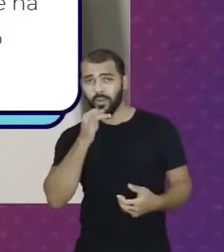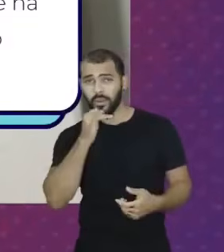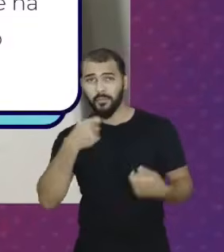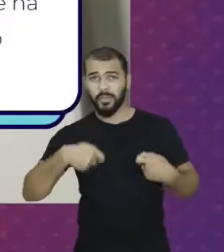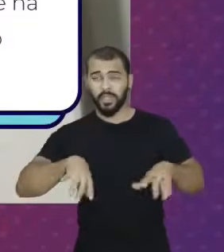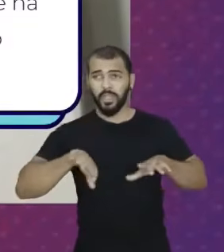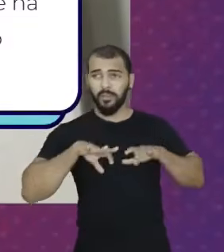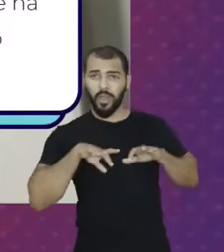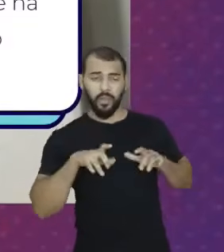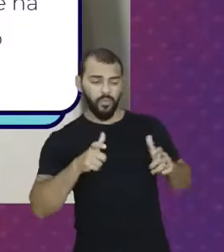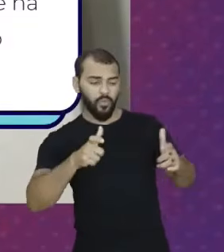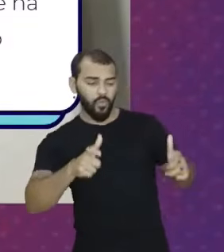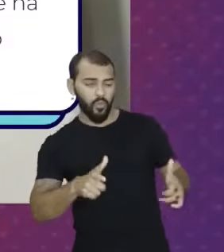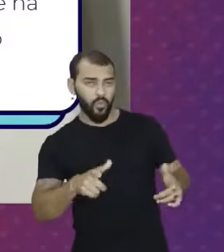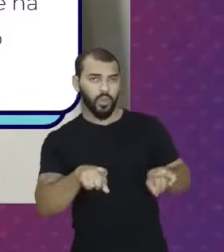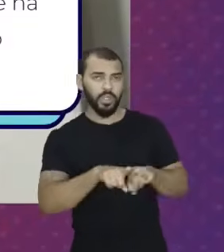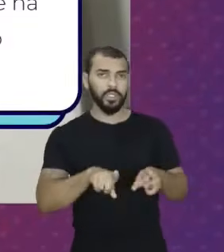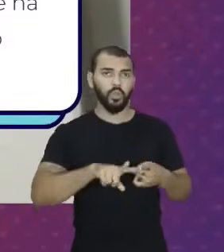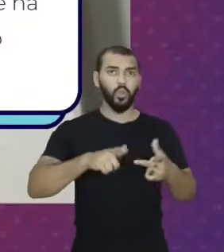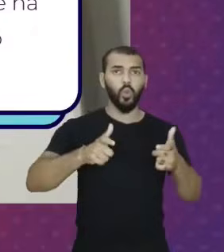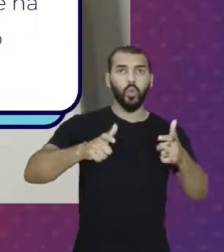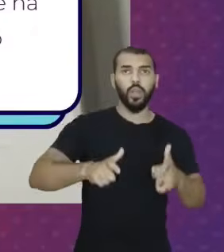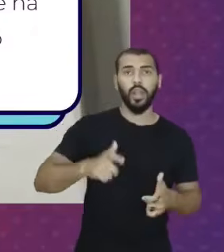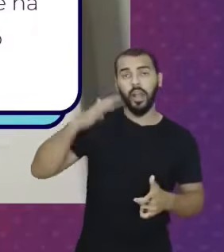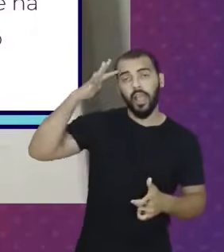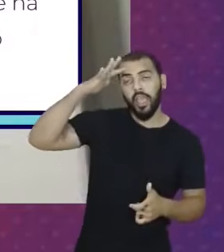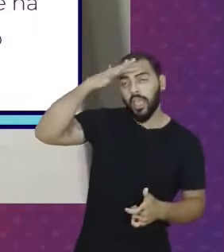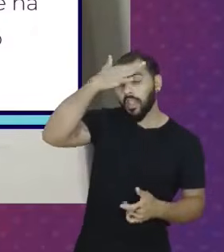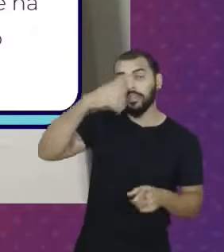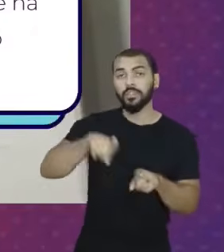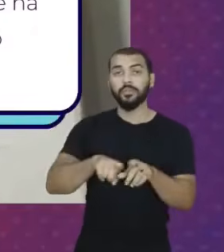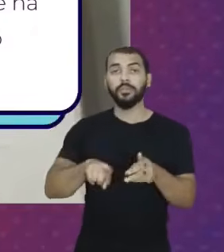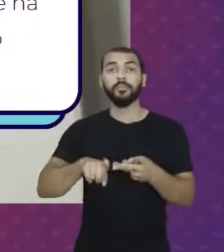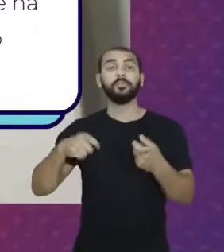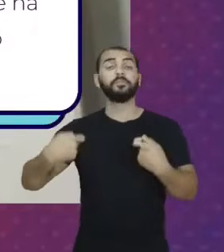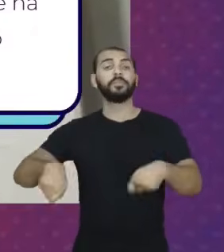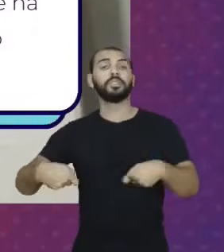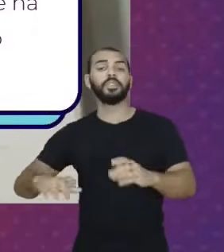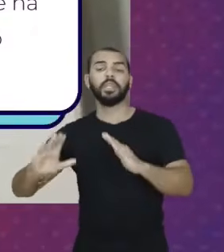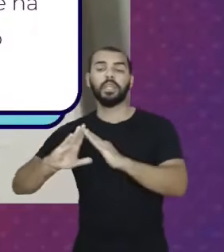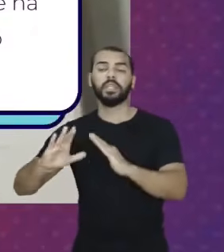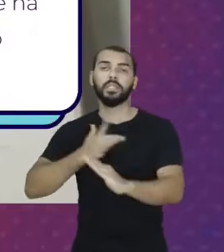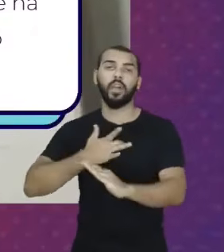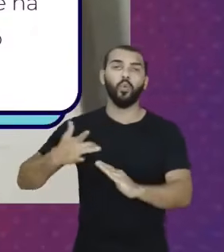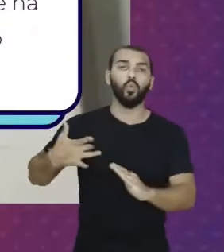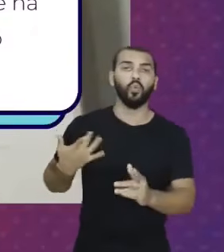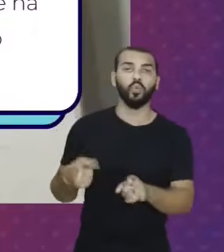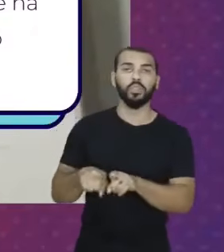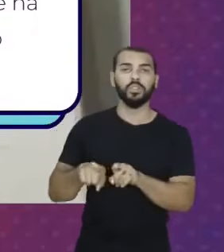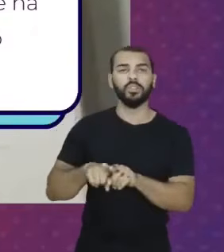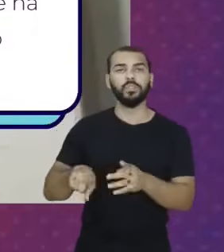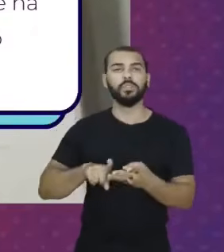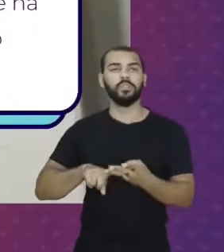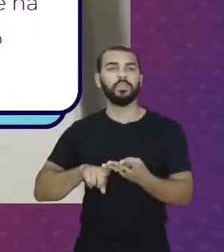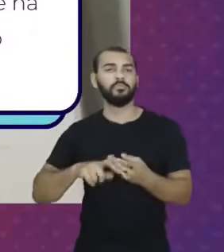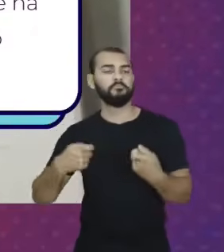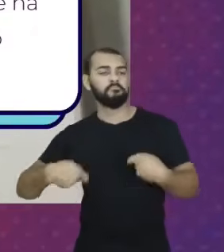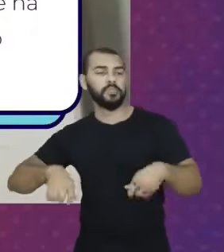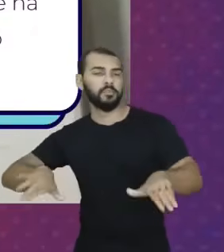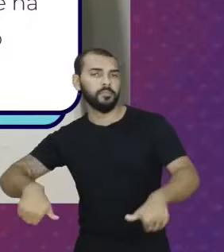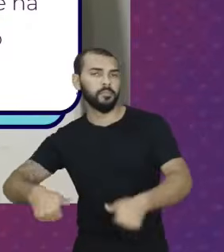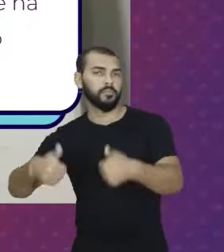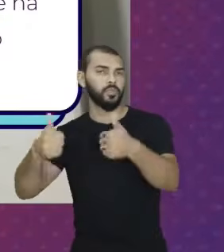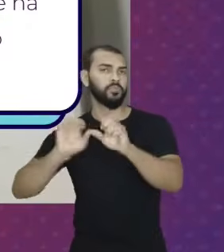de um espaço de lazer, de um investimento maior no posto de saúde, de melhorar a qualidade da educação,